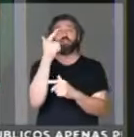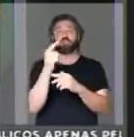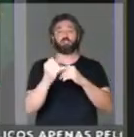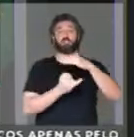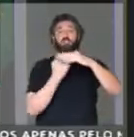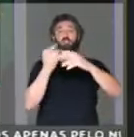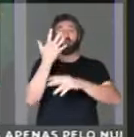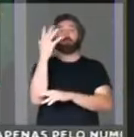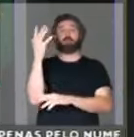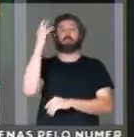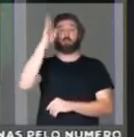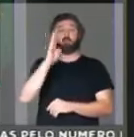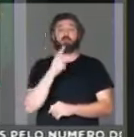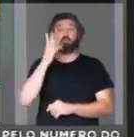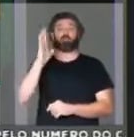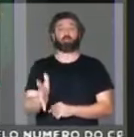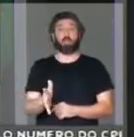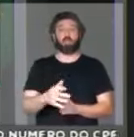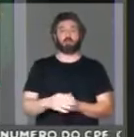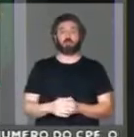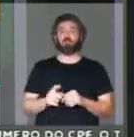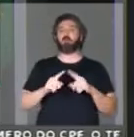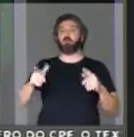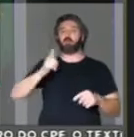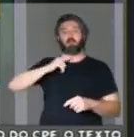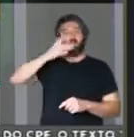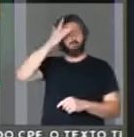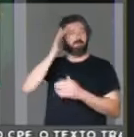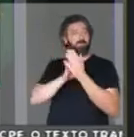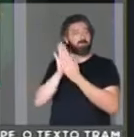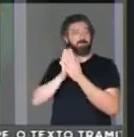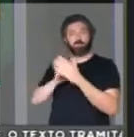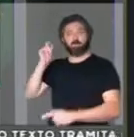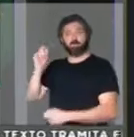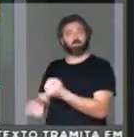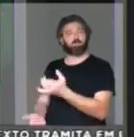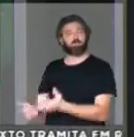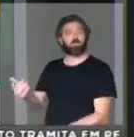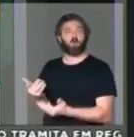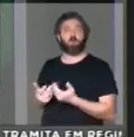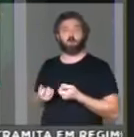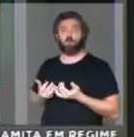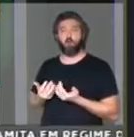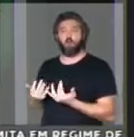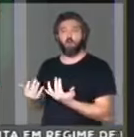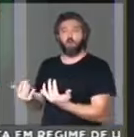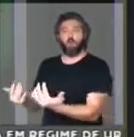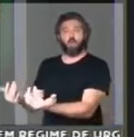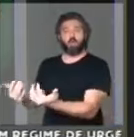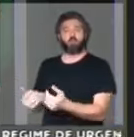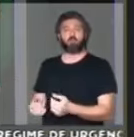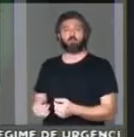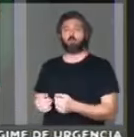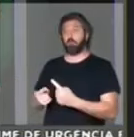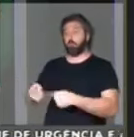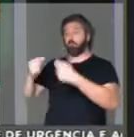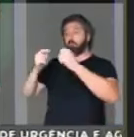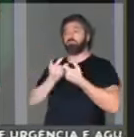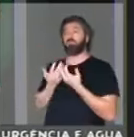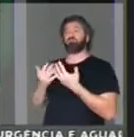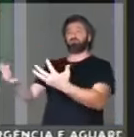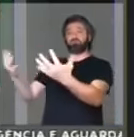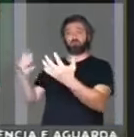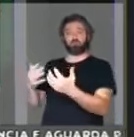ambiental o que há são pessoas que praticam queimadas que podem vir piorar e virar incêndios